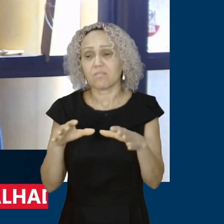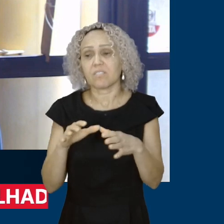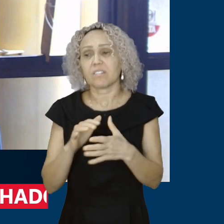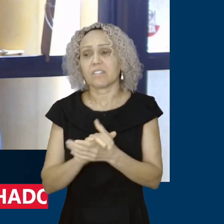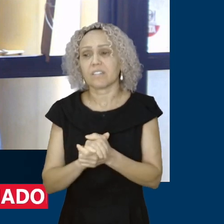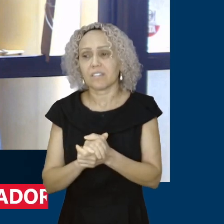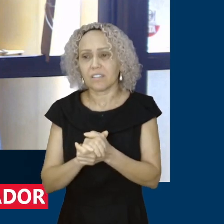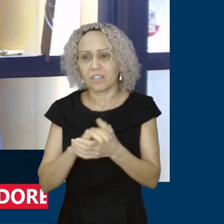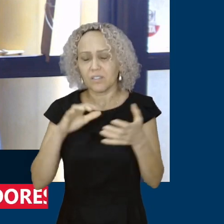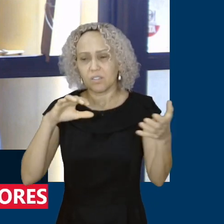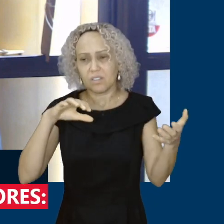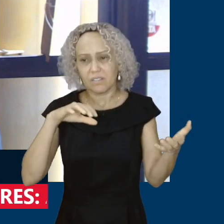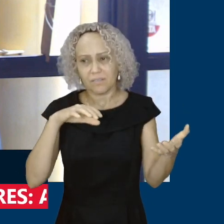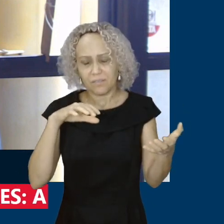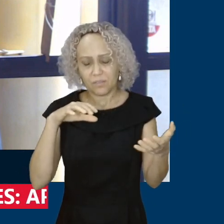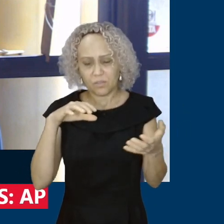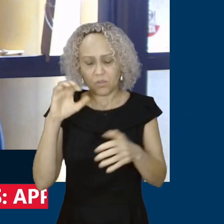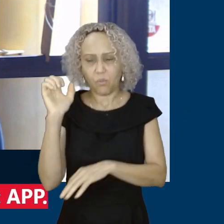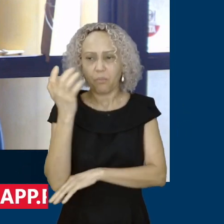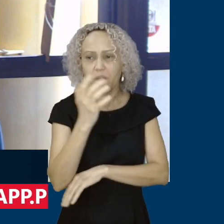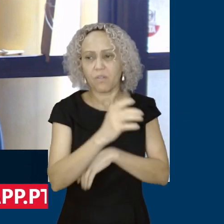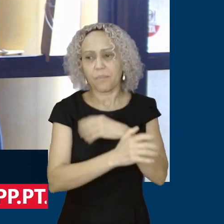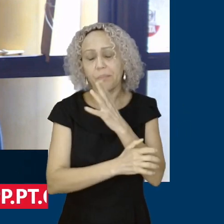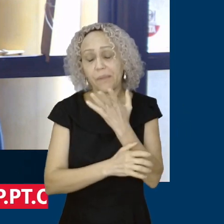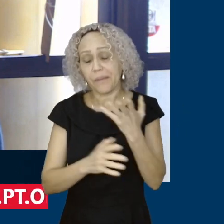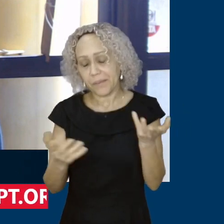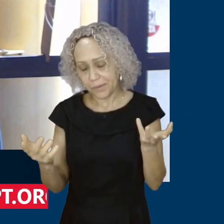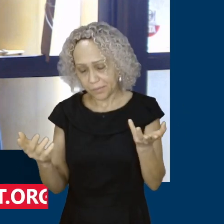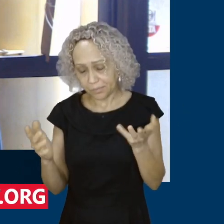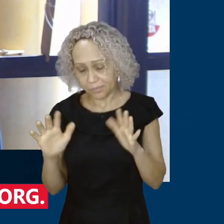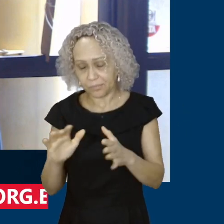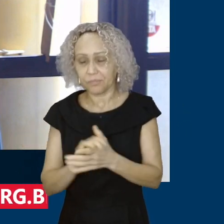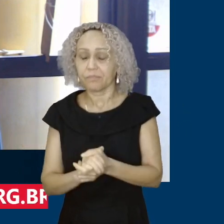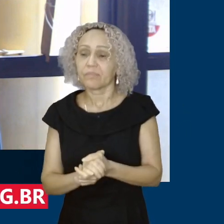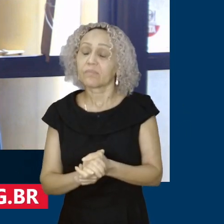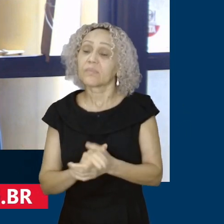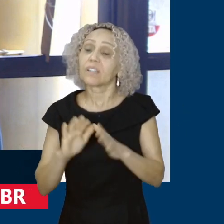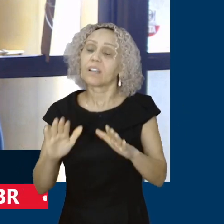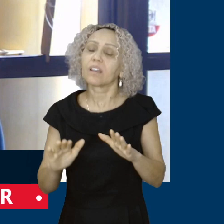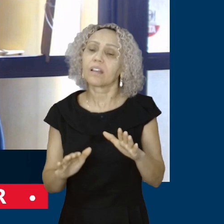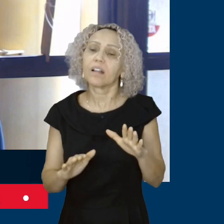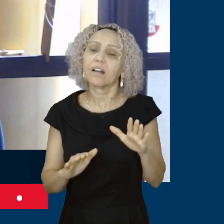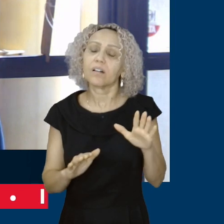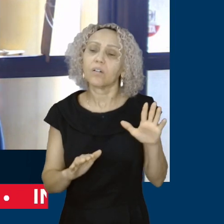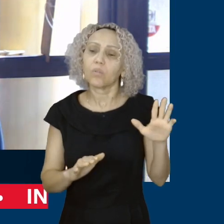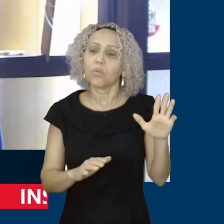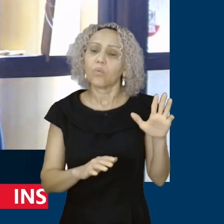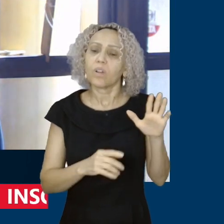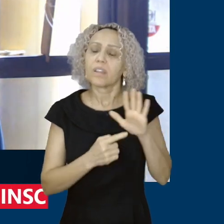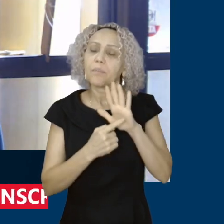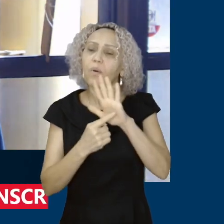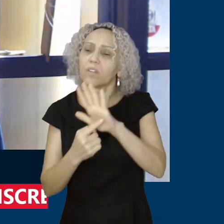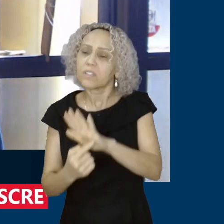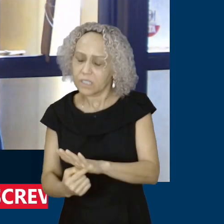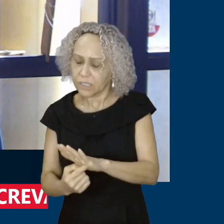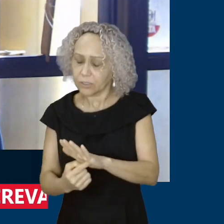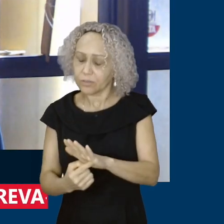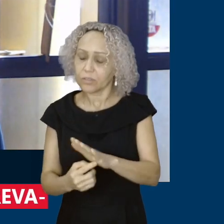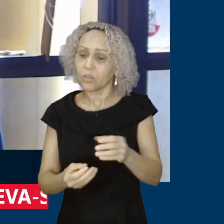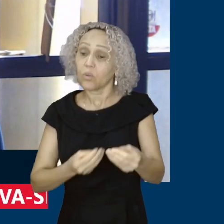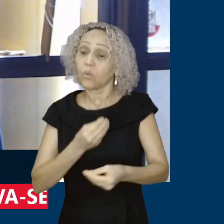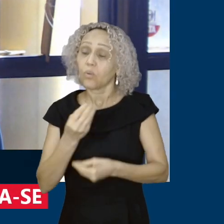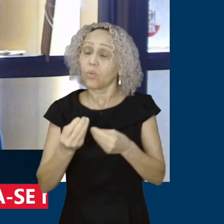governo do presidente Lula começa a mostrar para o mundo que está fazendo a lição de casa de enfrentar a crise